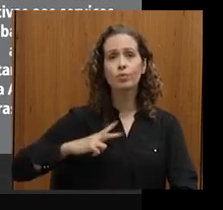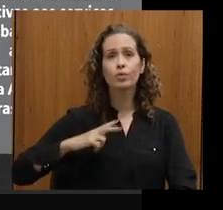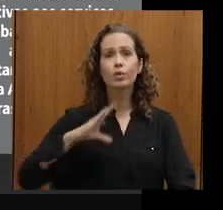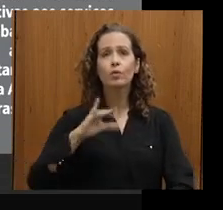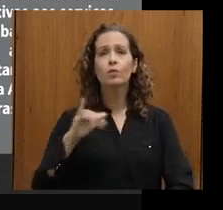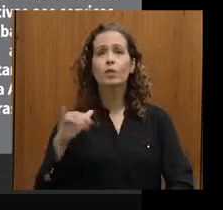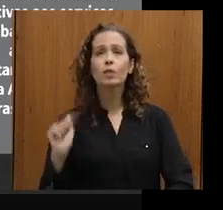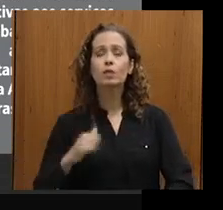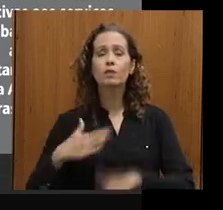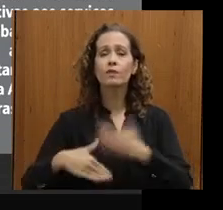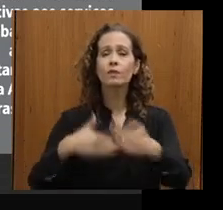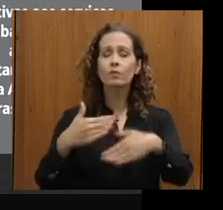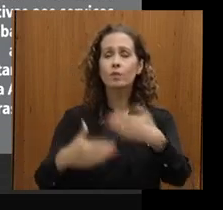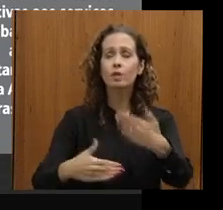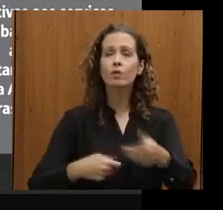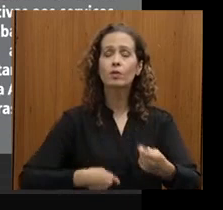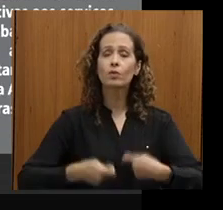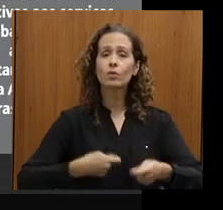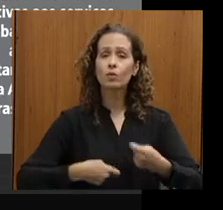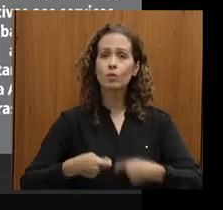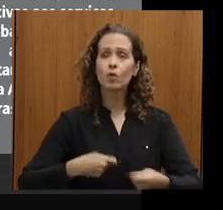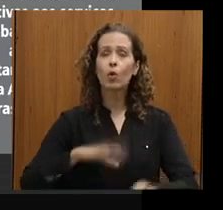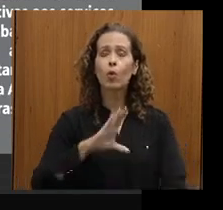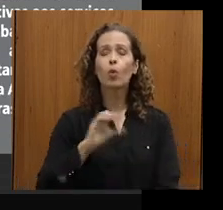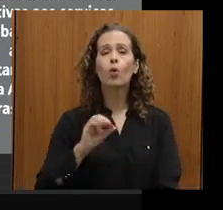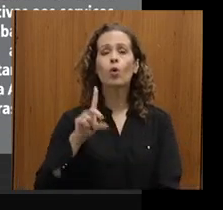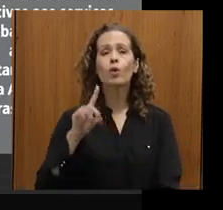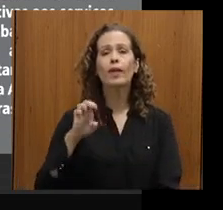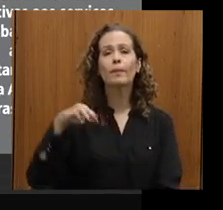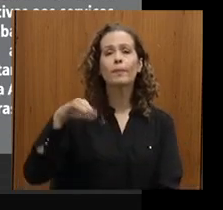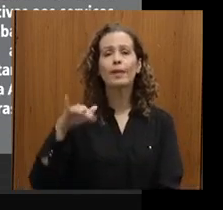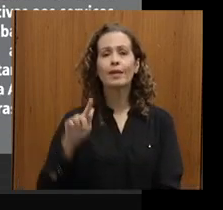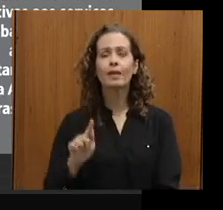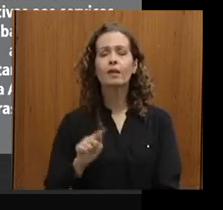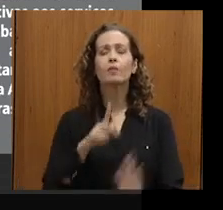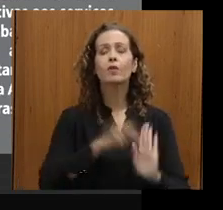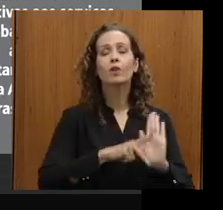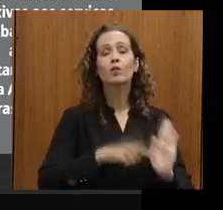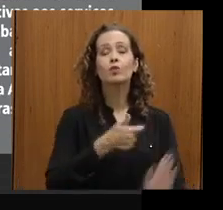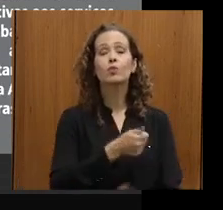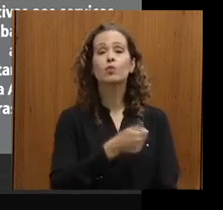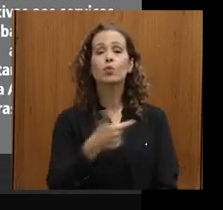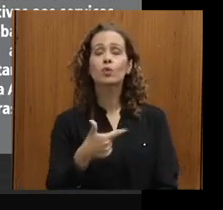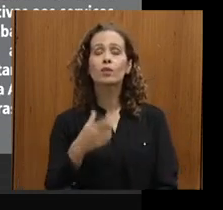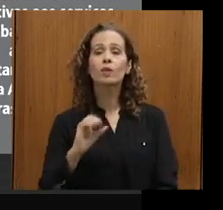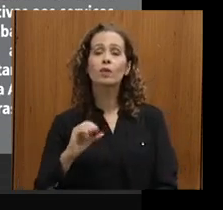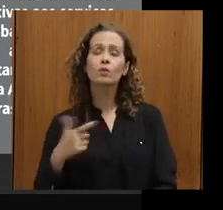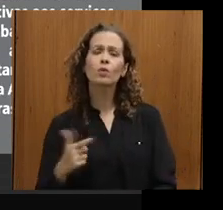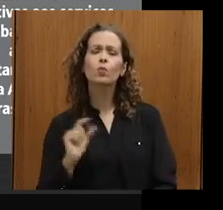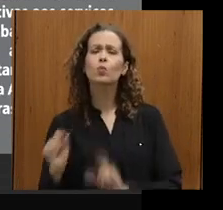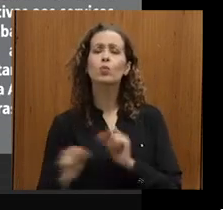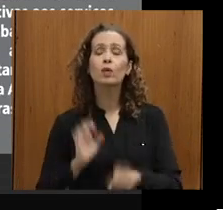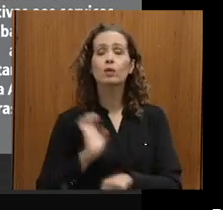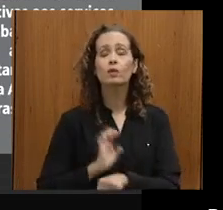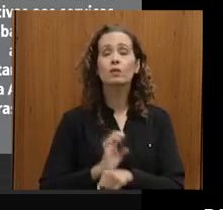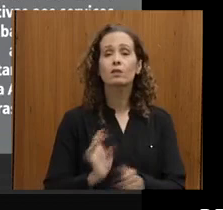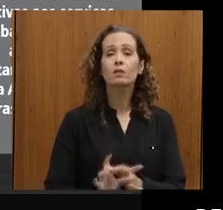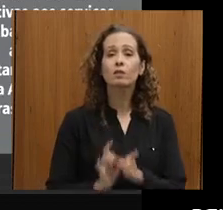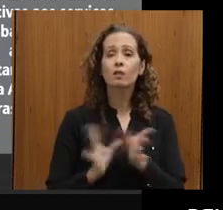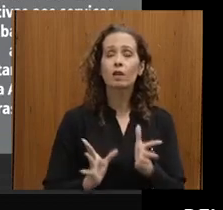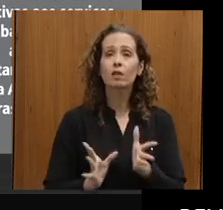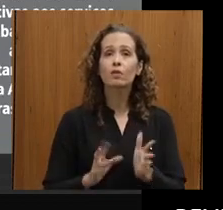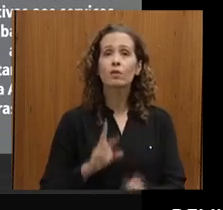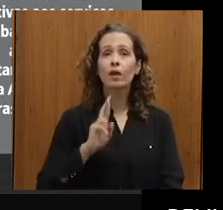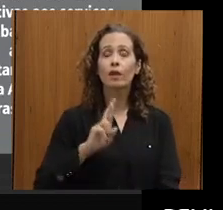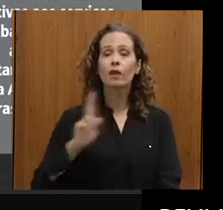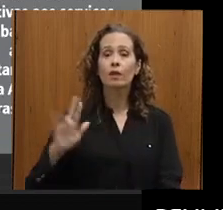Desenvolvimento Econômico de Minas Gerais, a Codemig, e o projeto 1202, que autoriza o Estado a aderir ao regime de recuperação